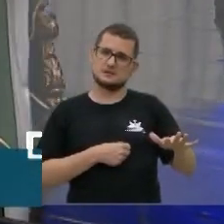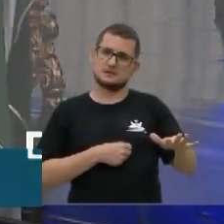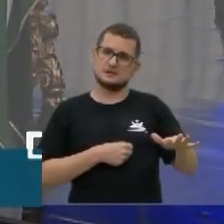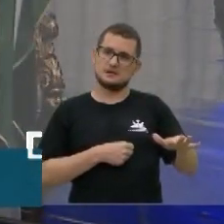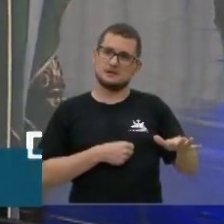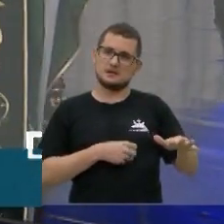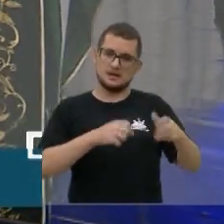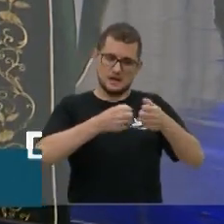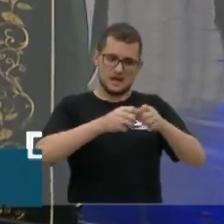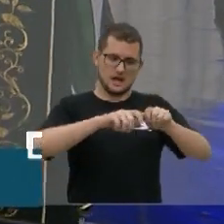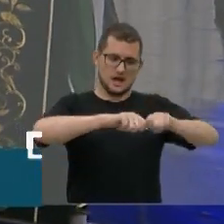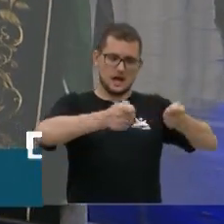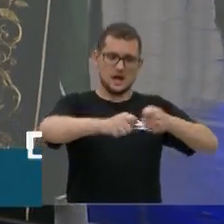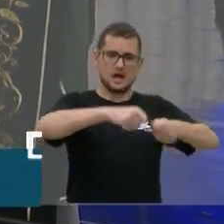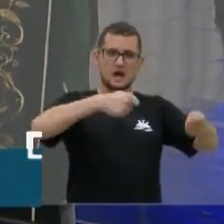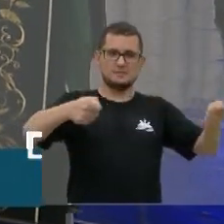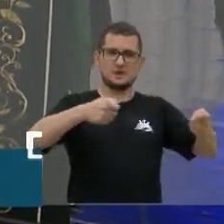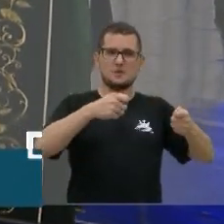pacote de farinha.